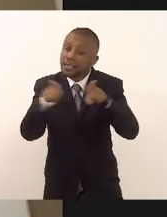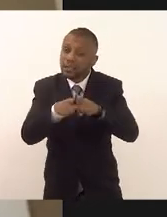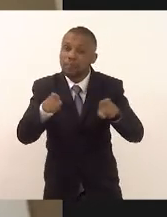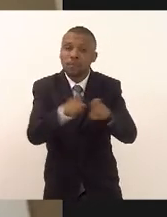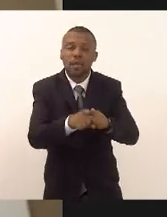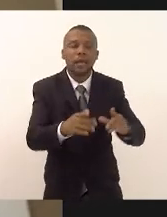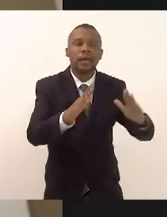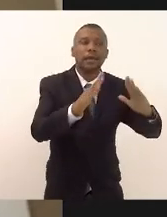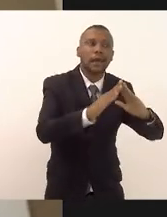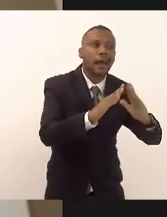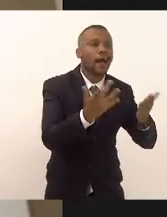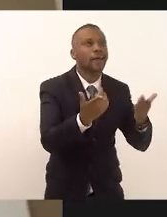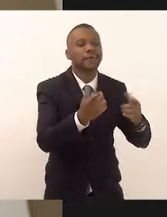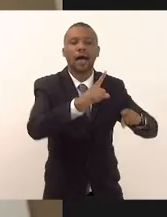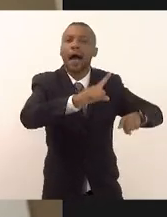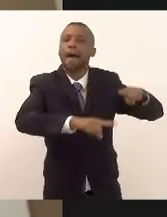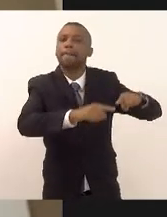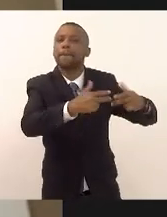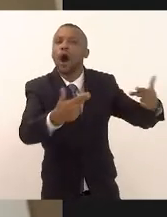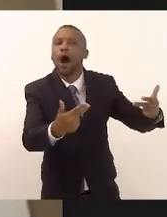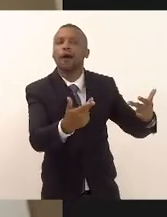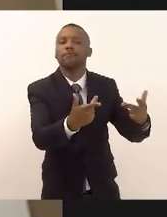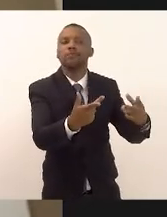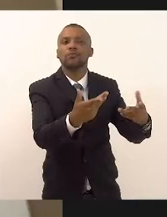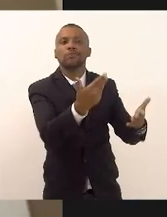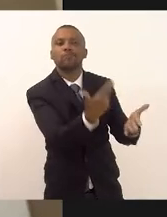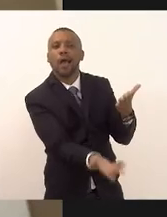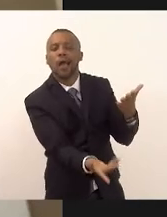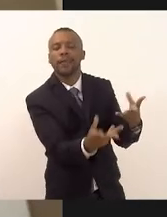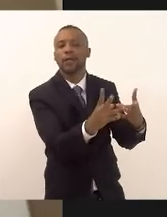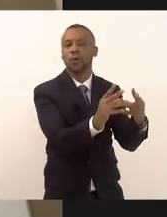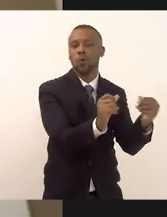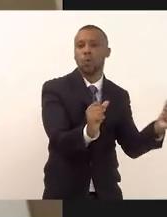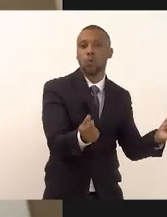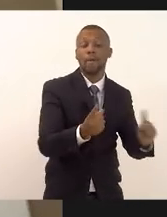mas principalmente perdas de vidas. Não podemos mais ficar